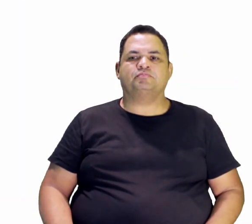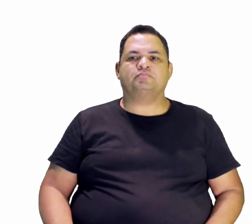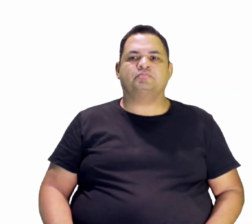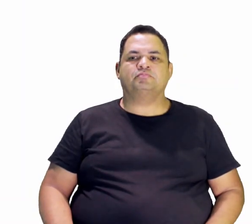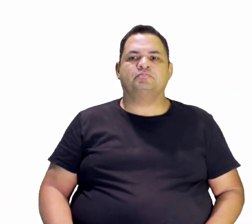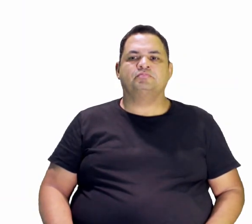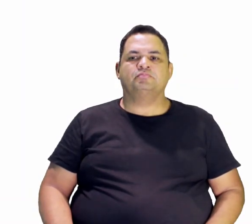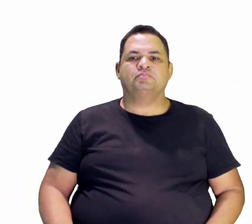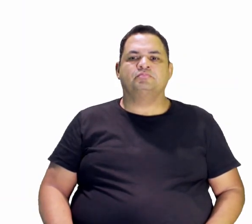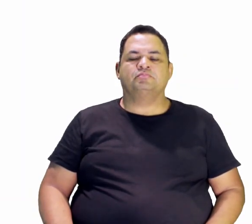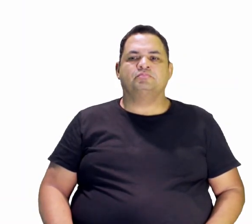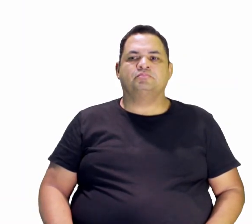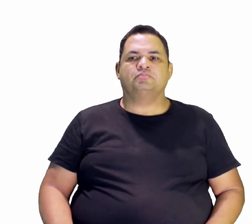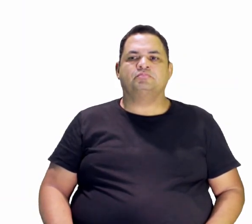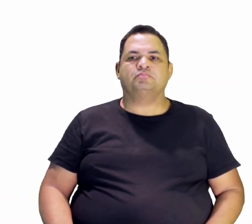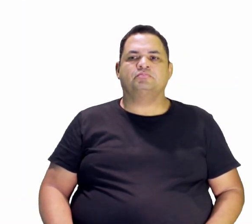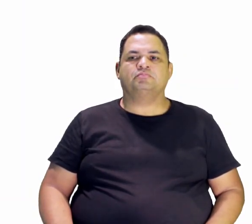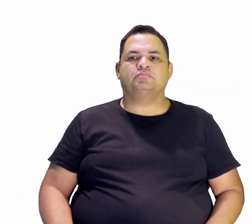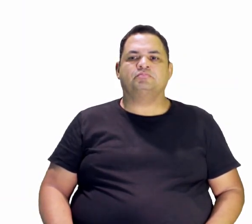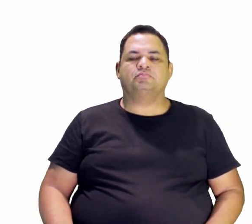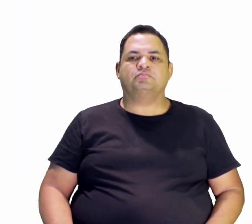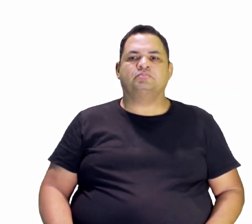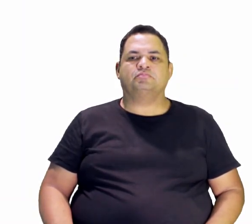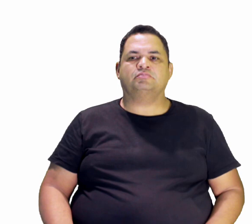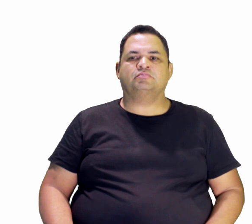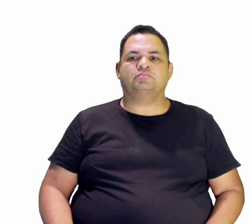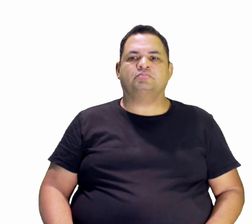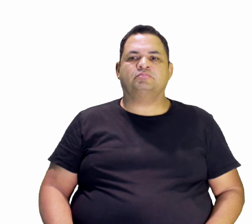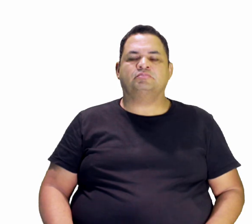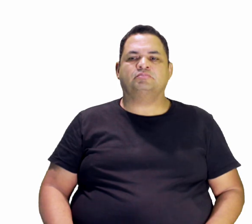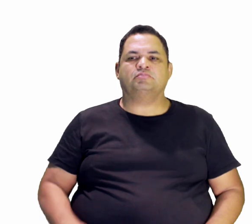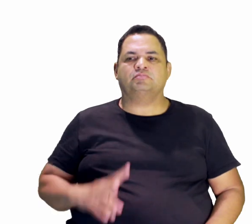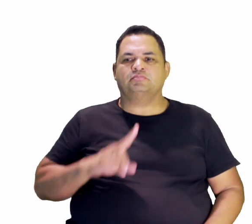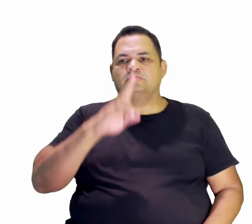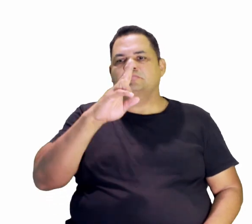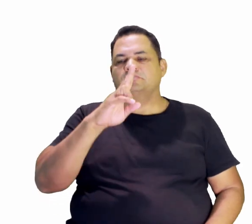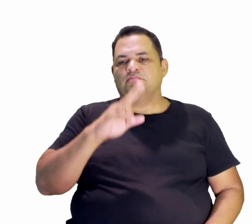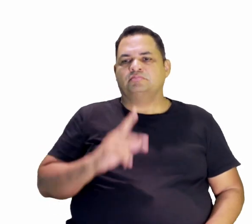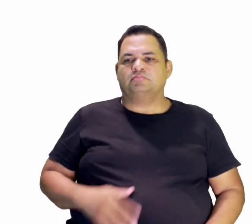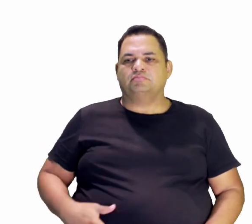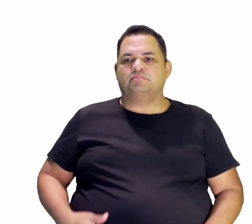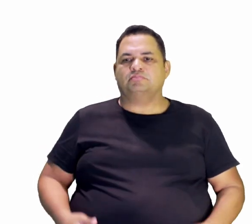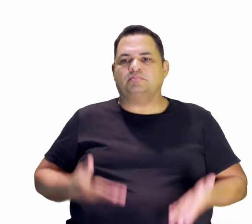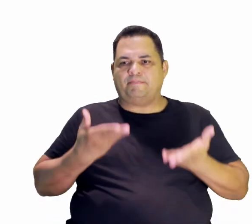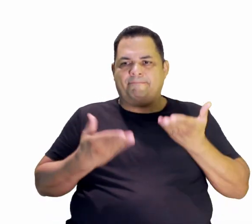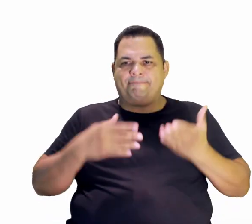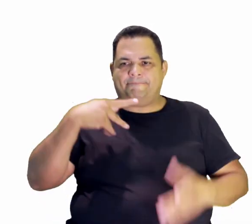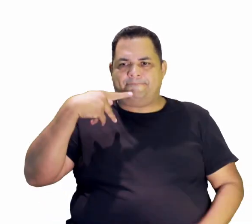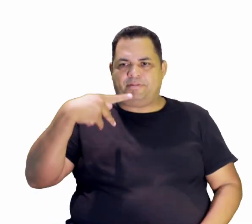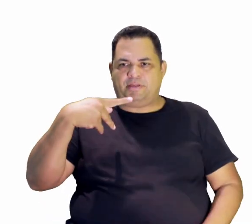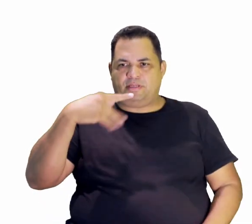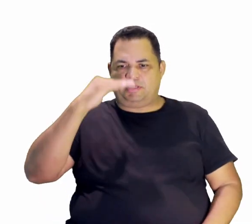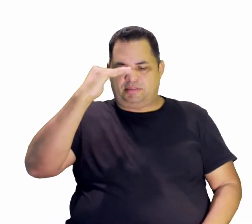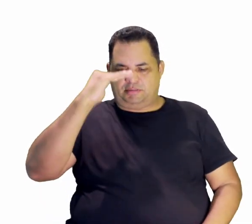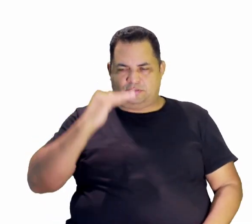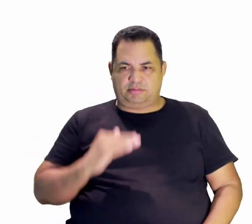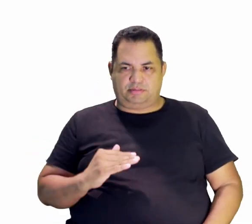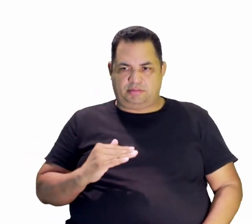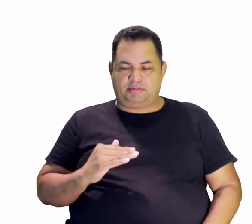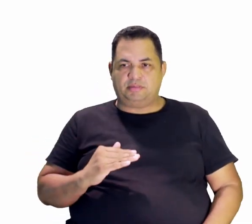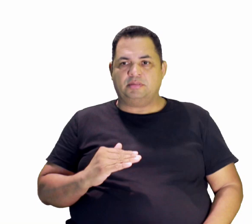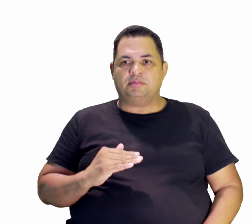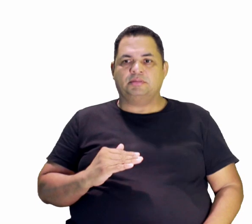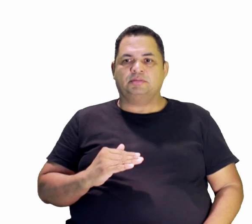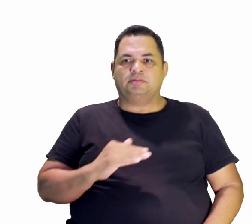Olha aí, ó. A força-peso puxa o objeto vertical para baixo. Como